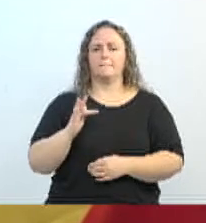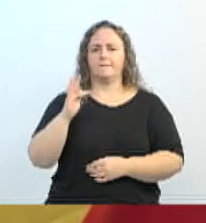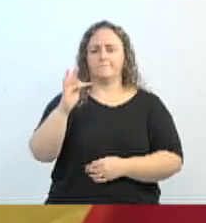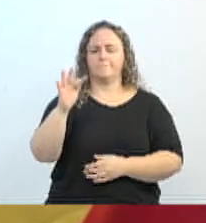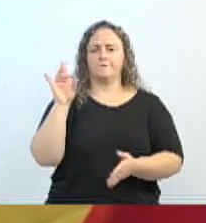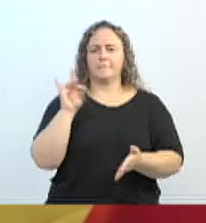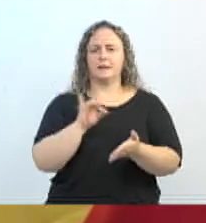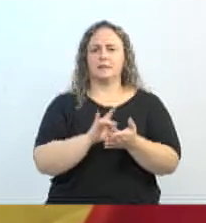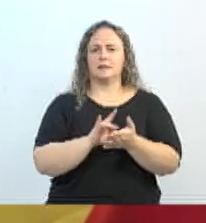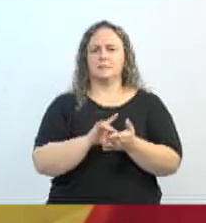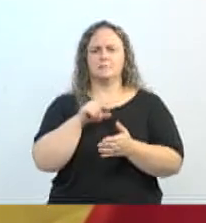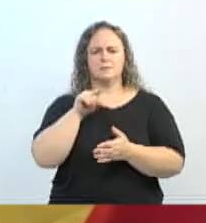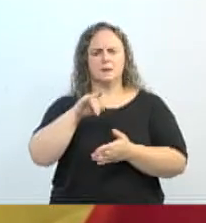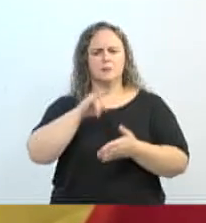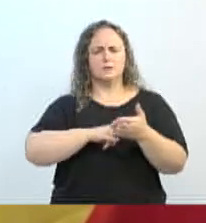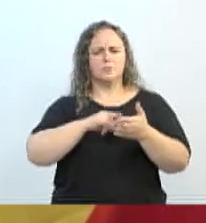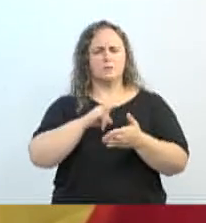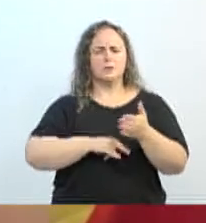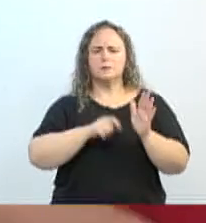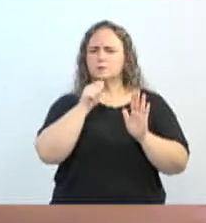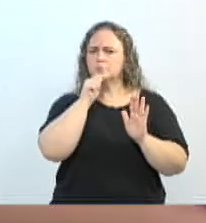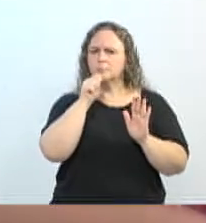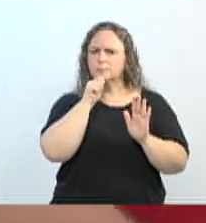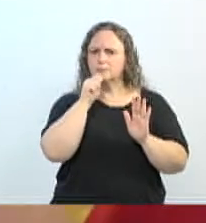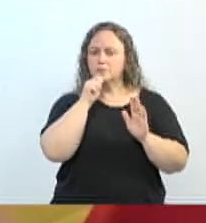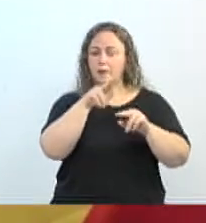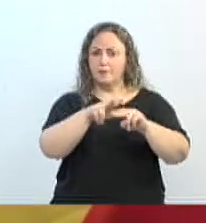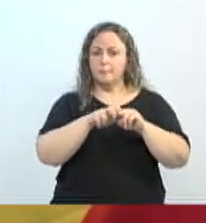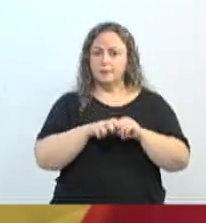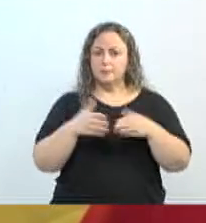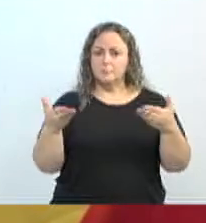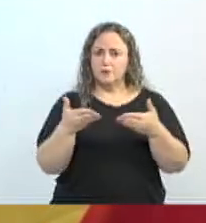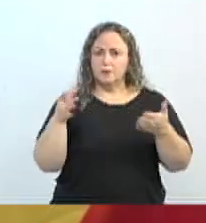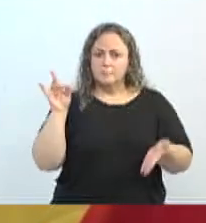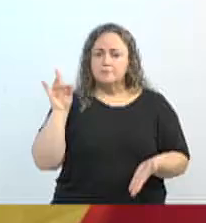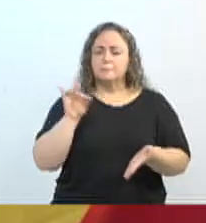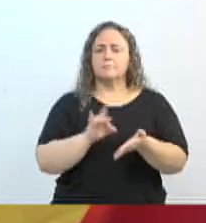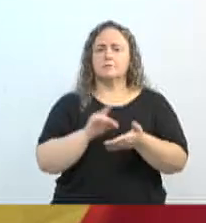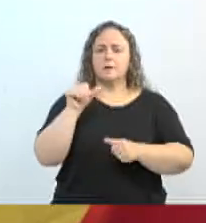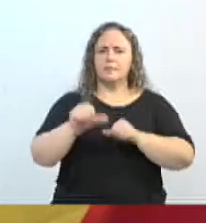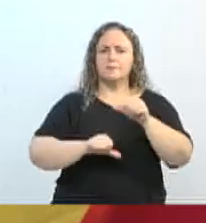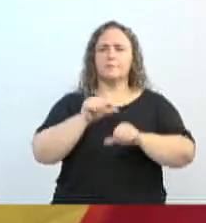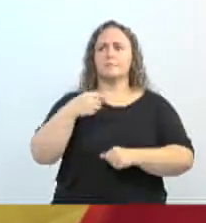é um documento não efetivo. Então agora tem a oportunidade de fazer com efetividade algo que mude a vida das pessoas. Obrigado.